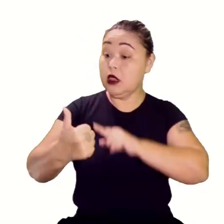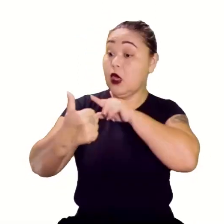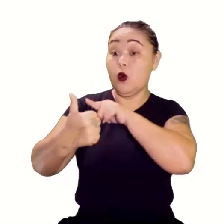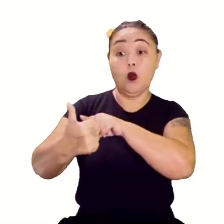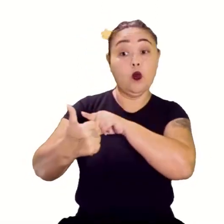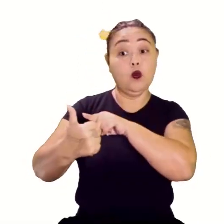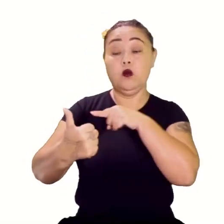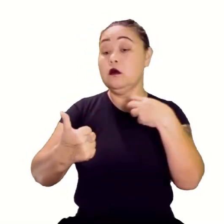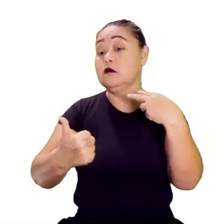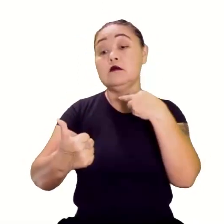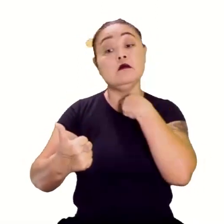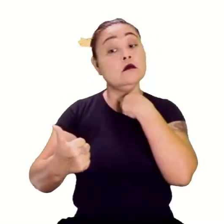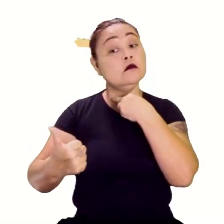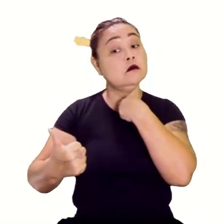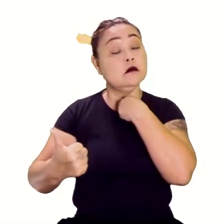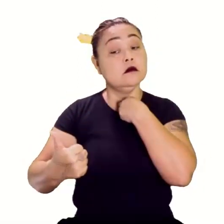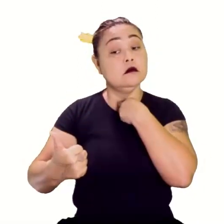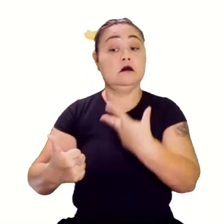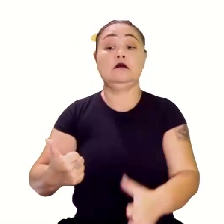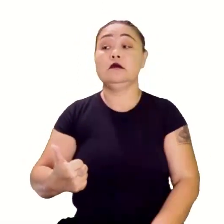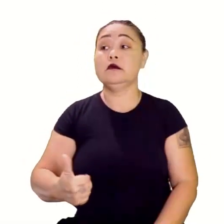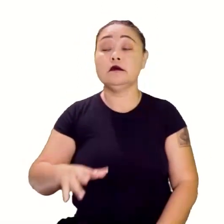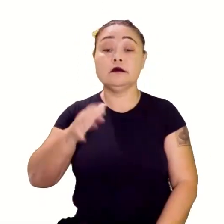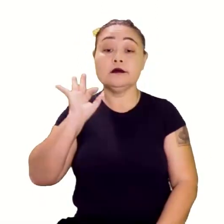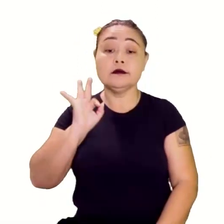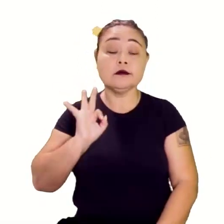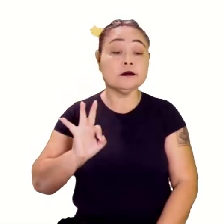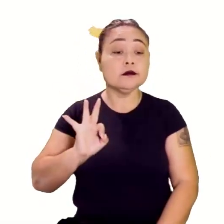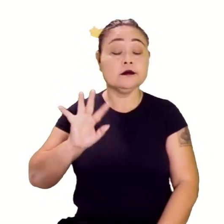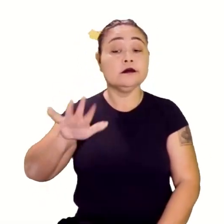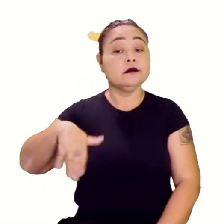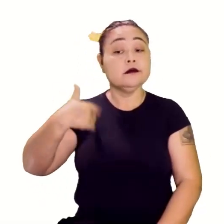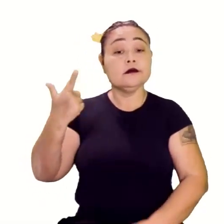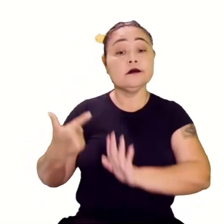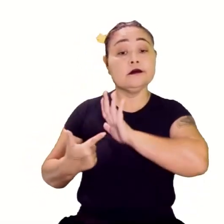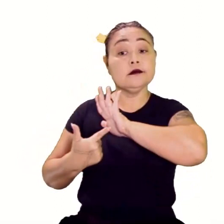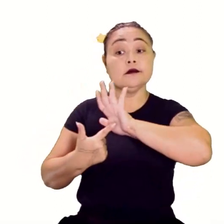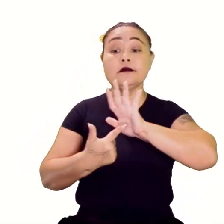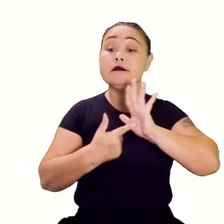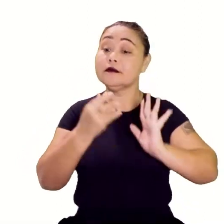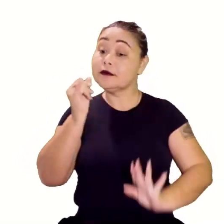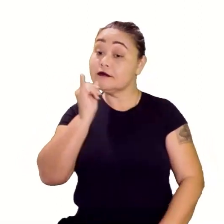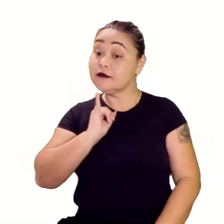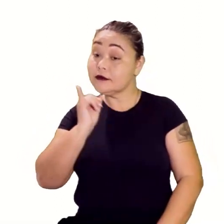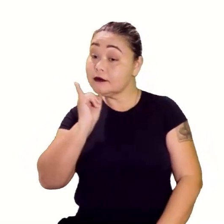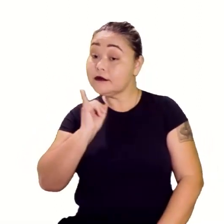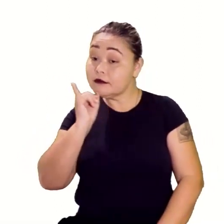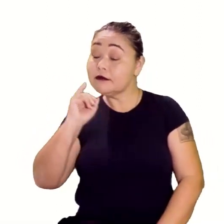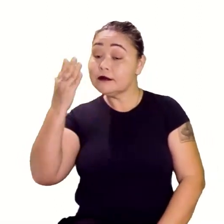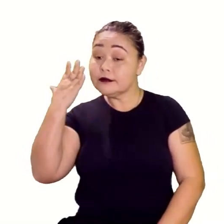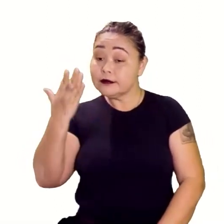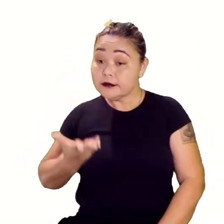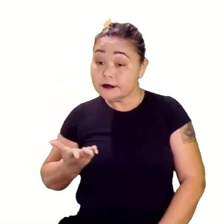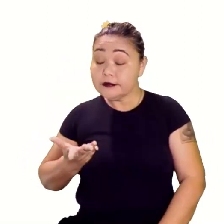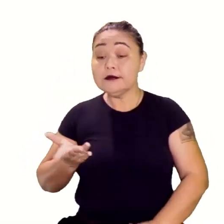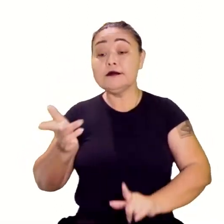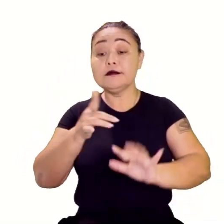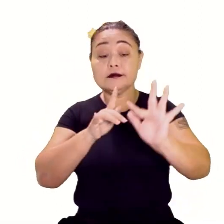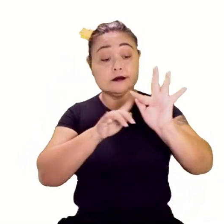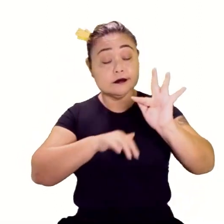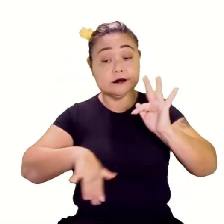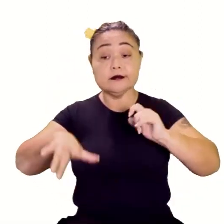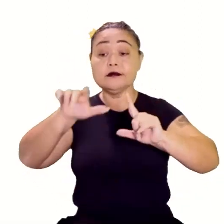1. Condição de existência. Top, né? E claro, a gente vai mostrar aqui alguns exemplos de função logarítmica para